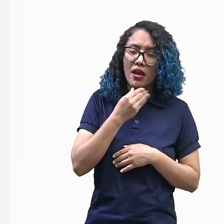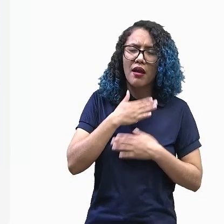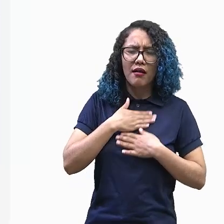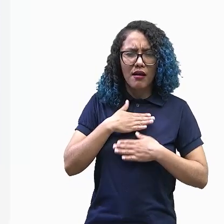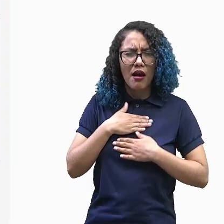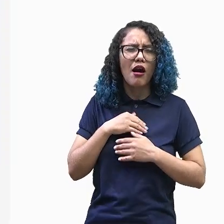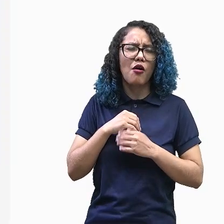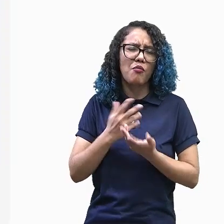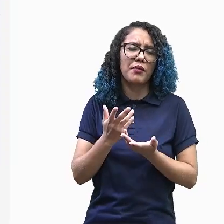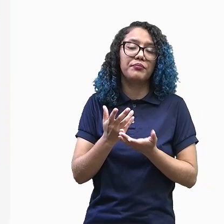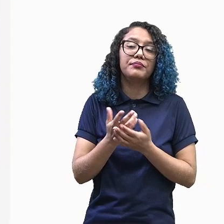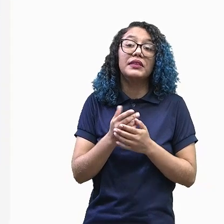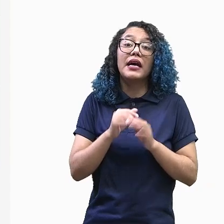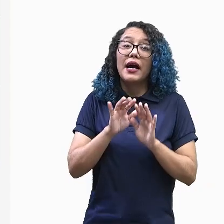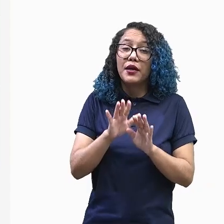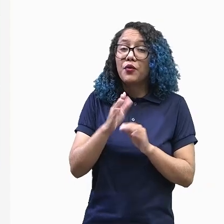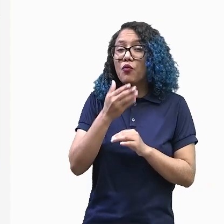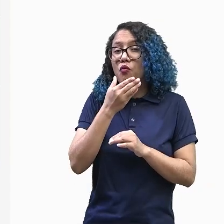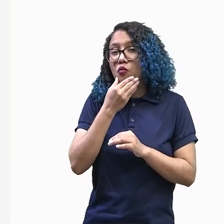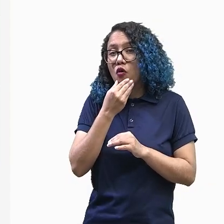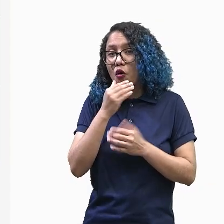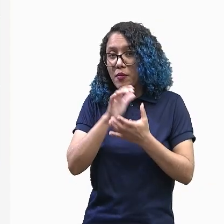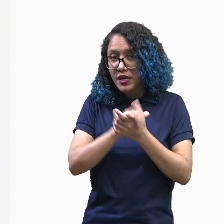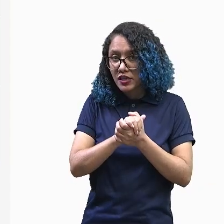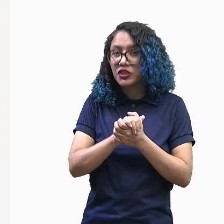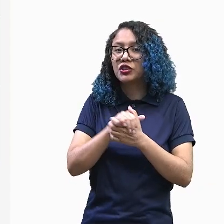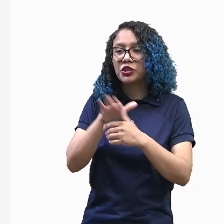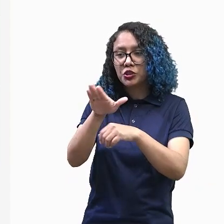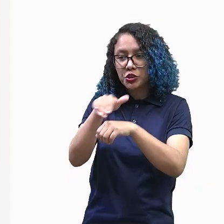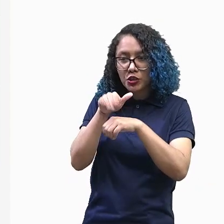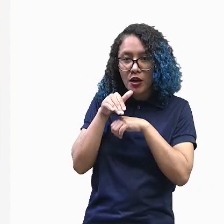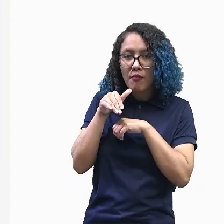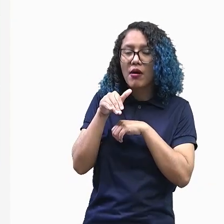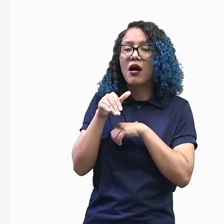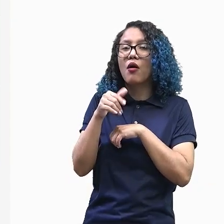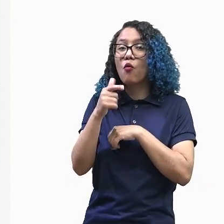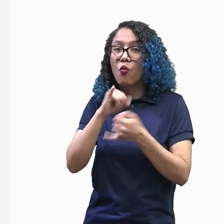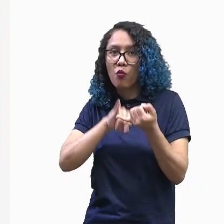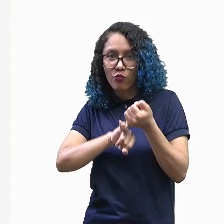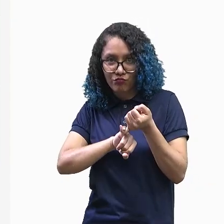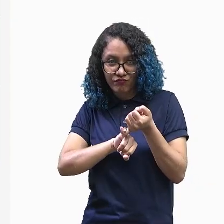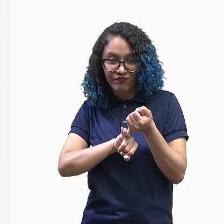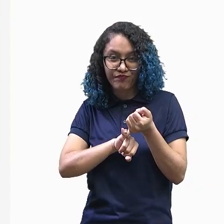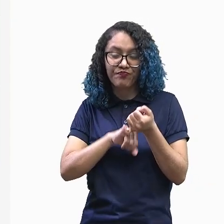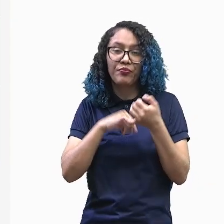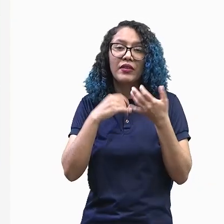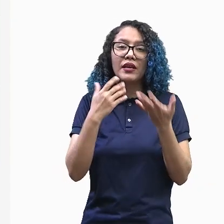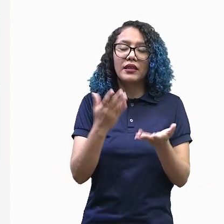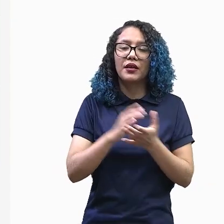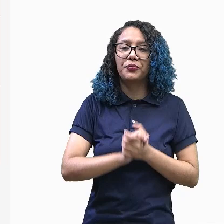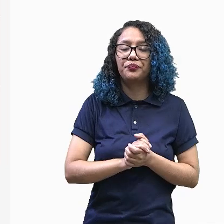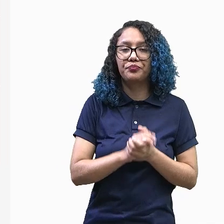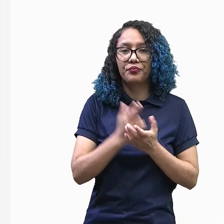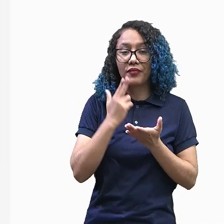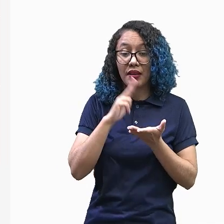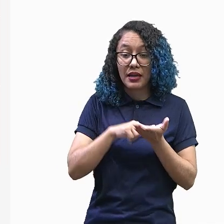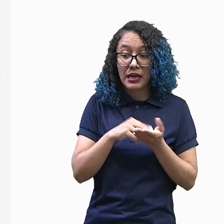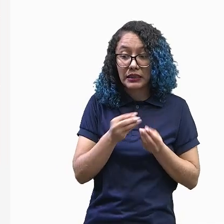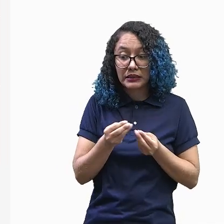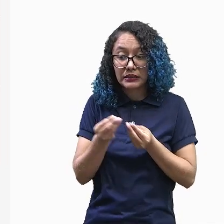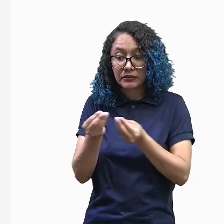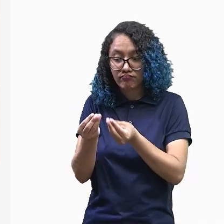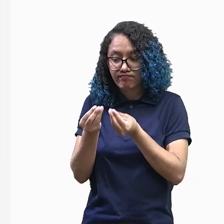Vilela chama Camilo com urgência. Aliás, aqui o Camilo ele recebe uma carta anônima dizendo